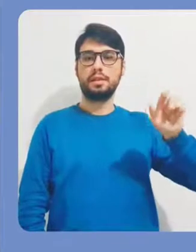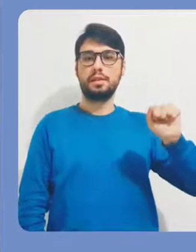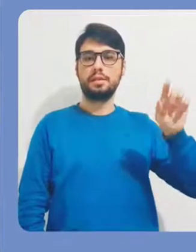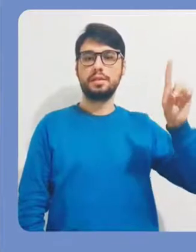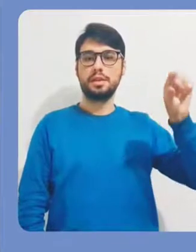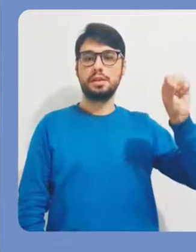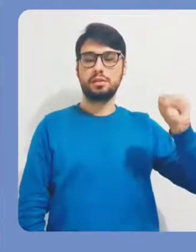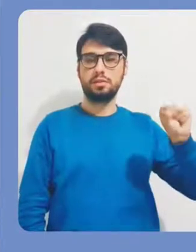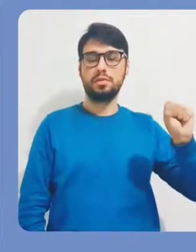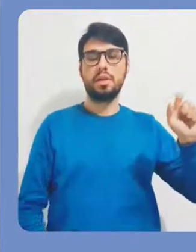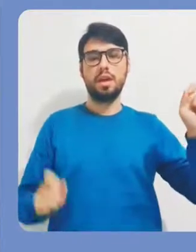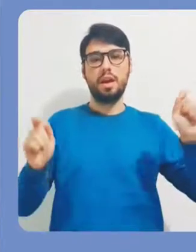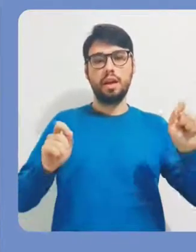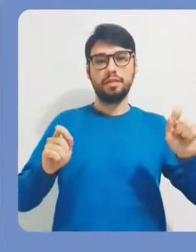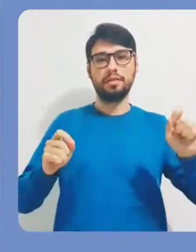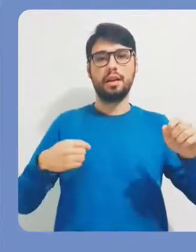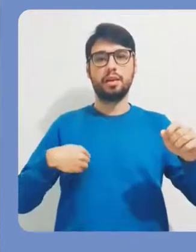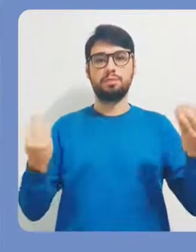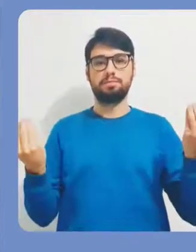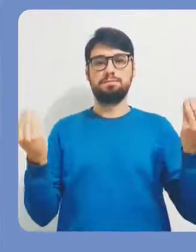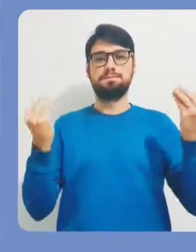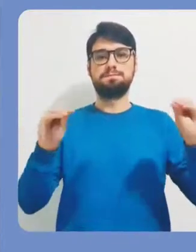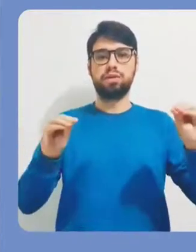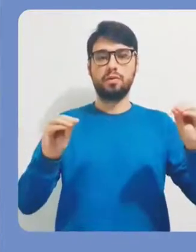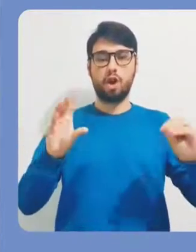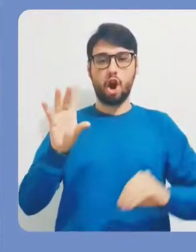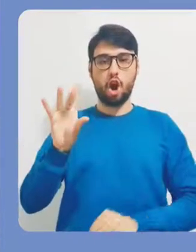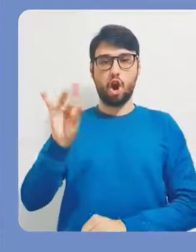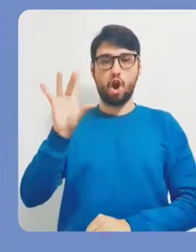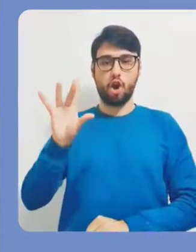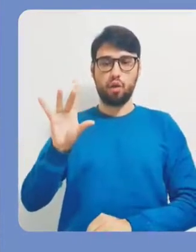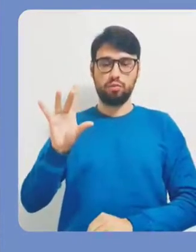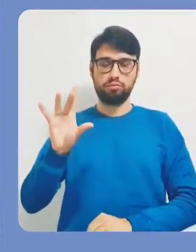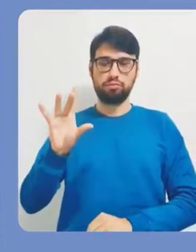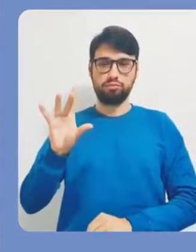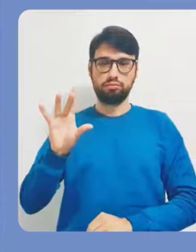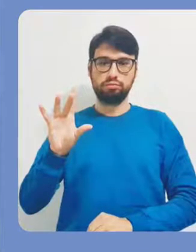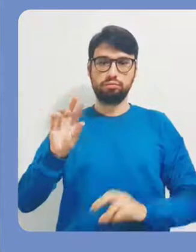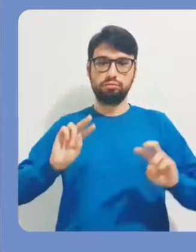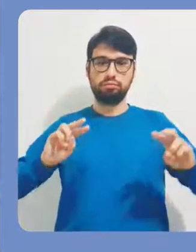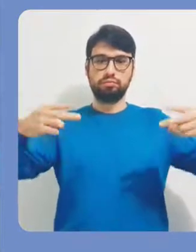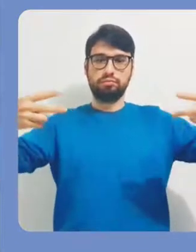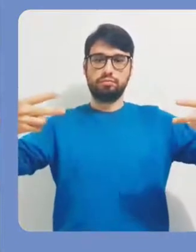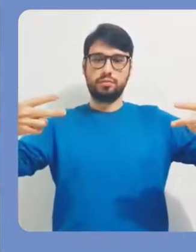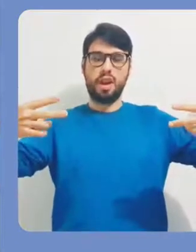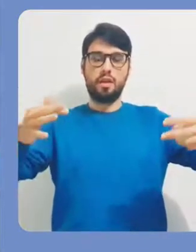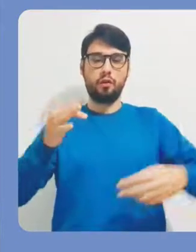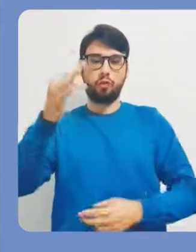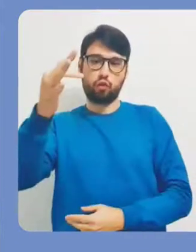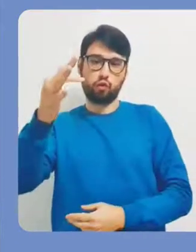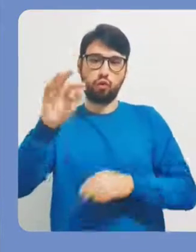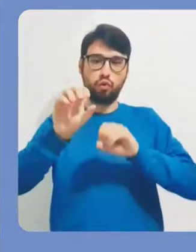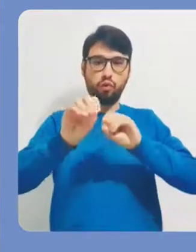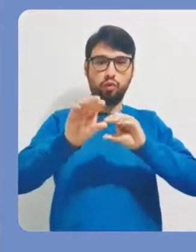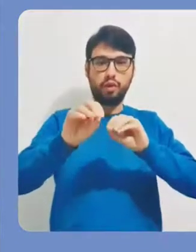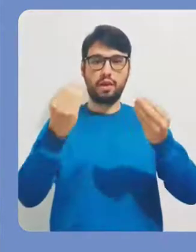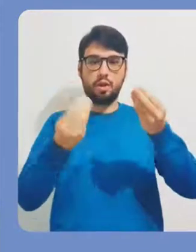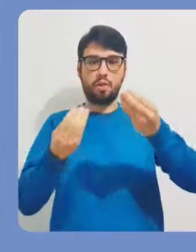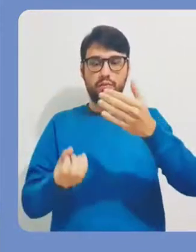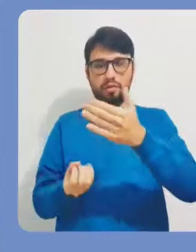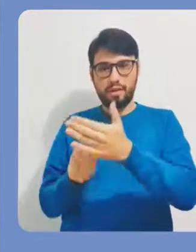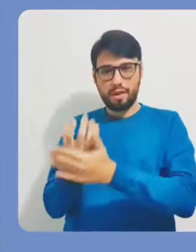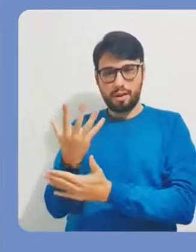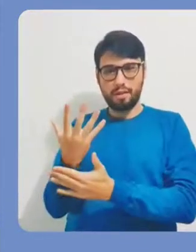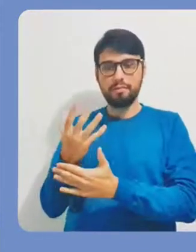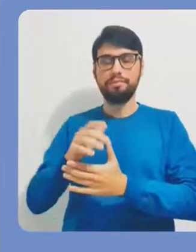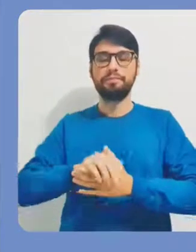vocês vão aprender a criar. Então eu estou colocando aqui de exemplo um sistema de inscrições. E como texto do link que vai aparecer para o